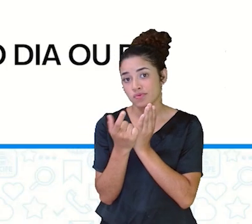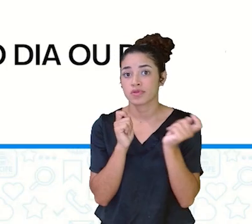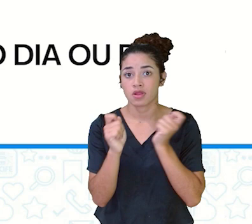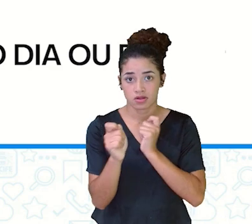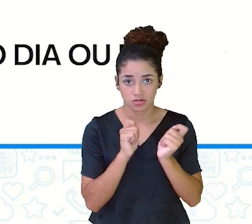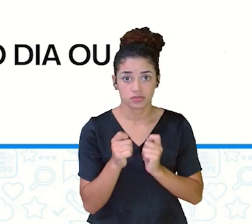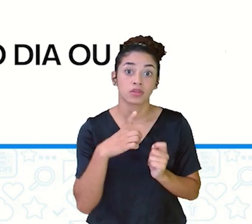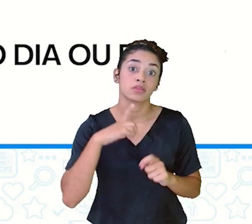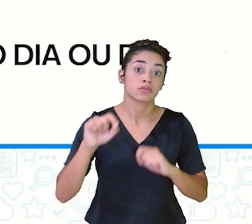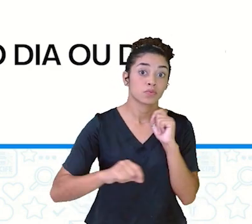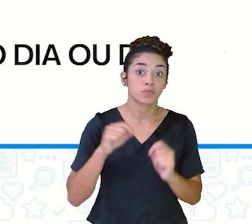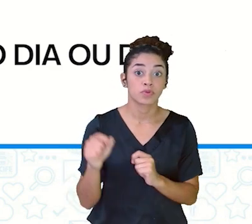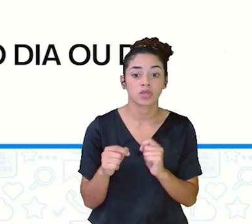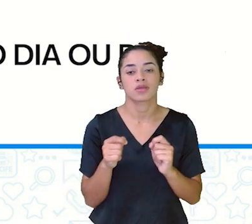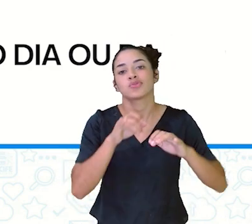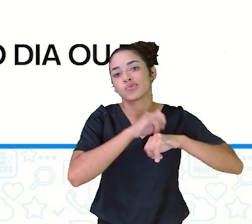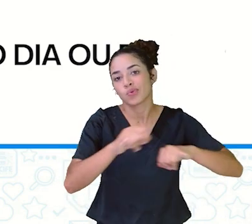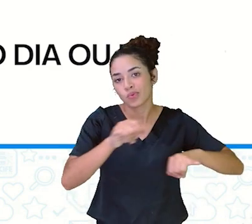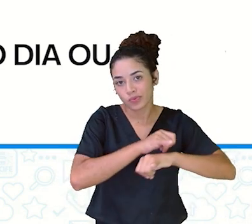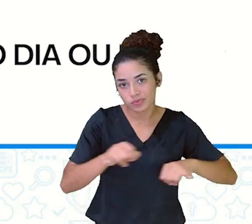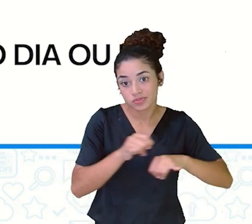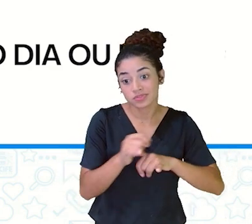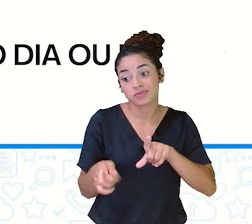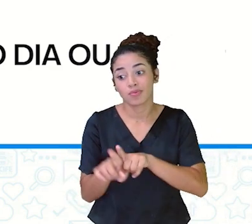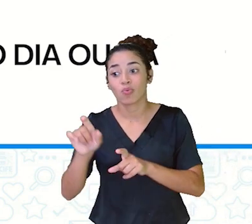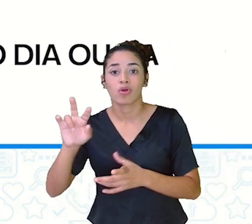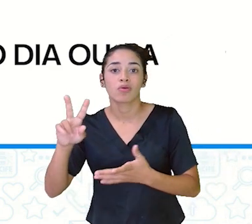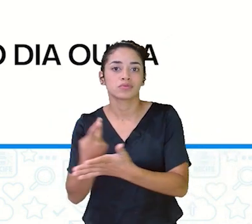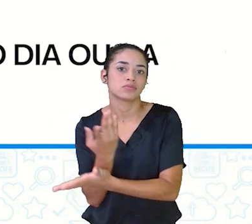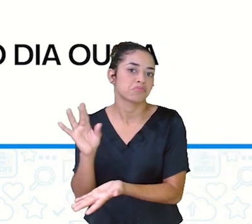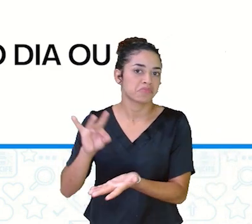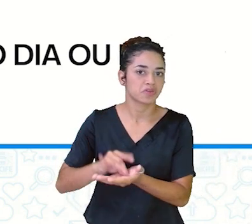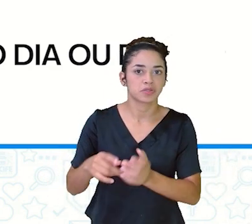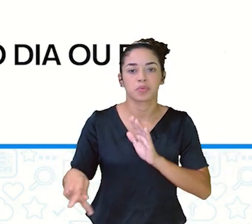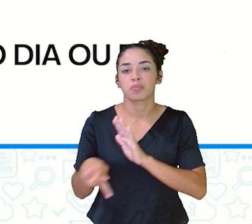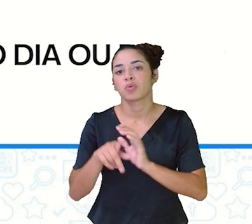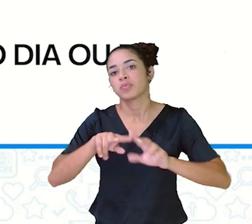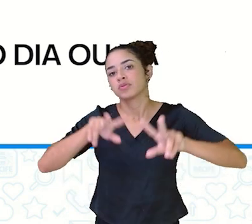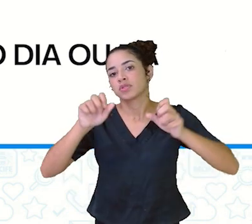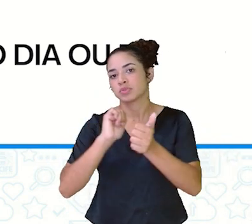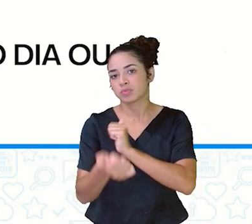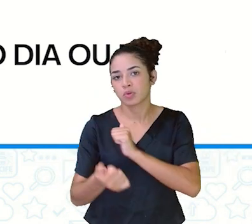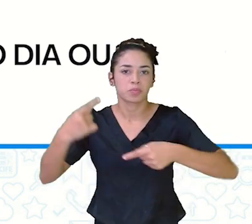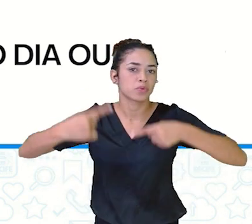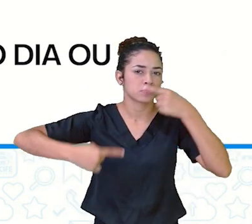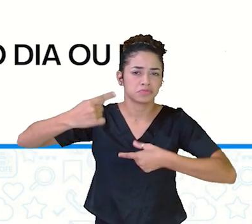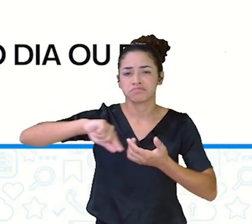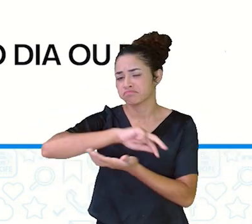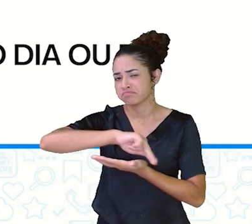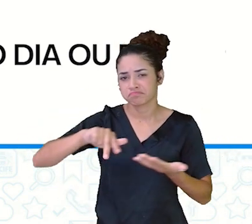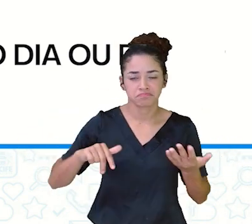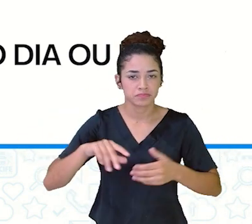jornalístico, abordando notícias e fatos do esporte, da política, etc., entre outras